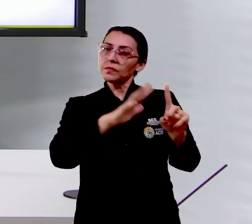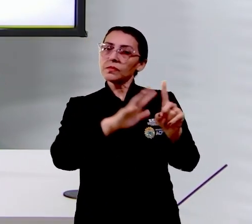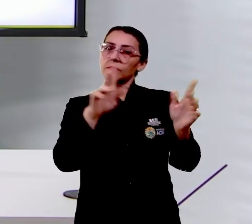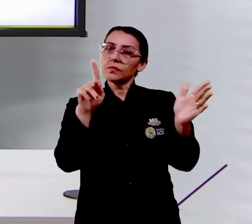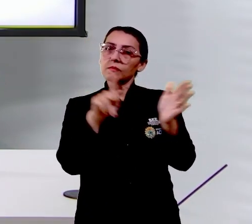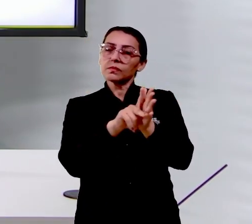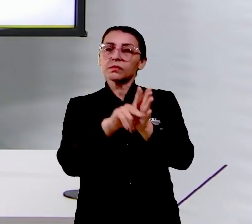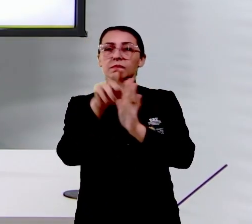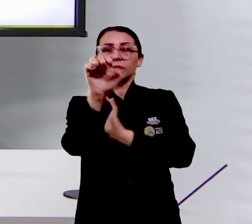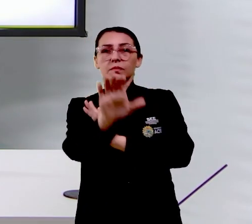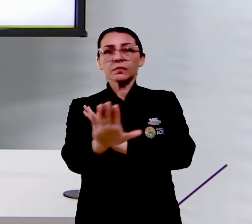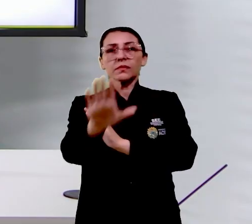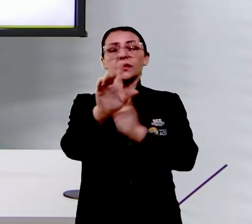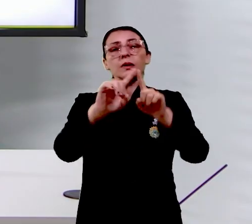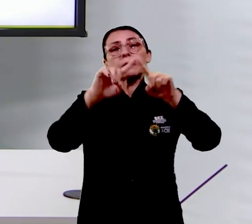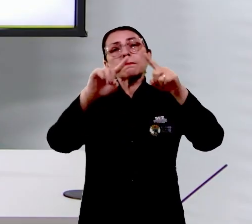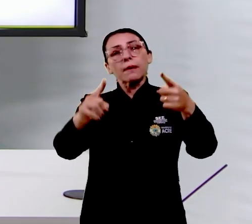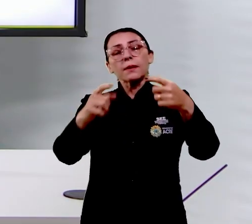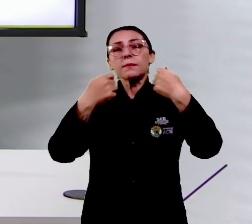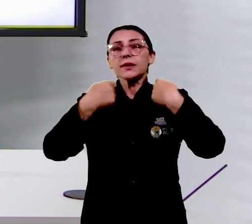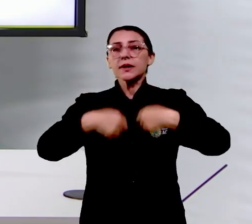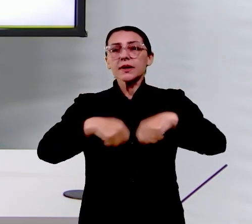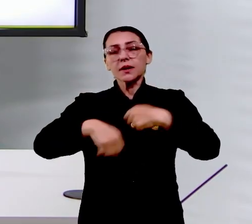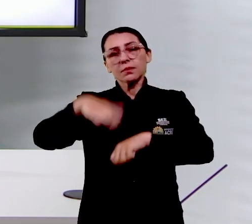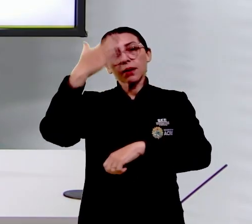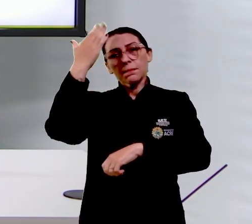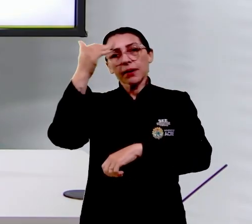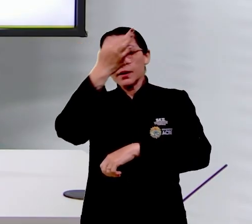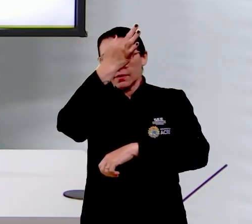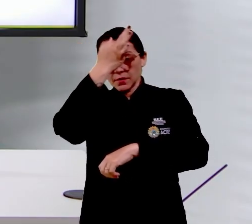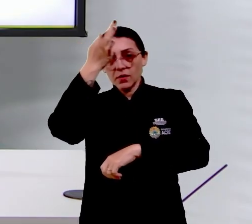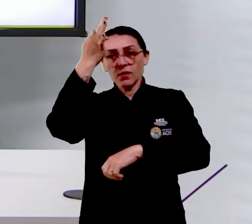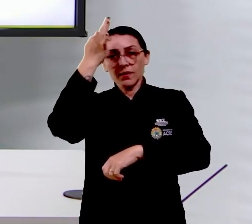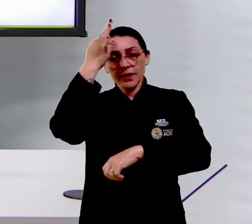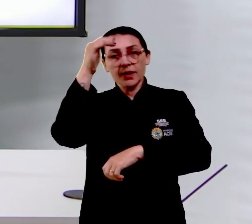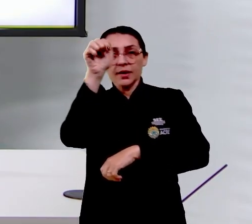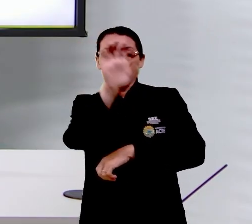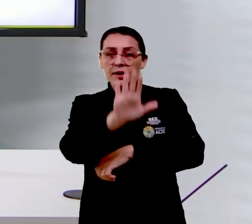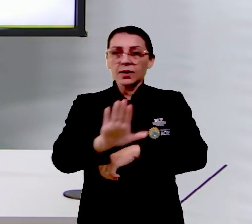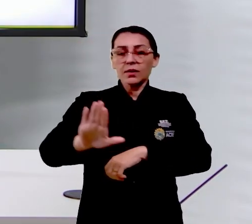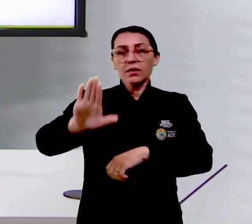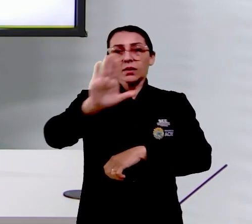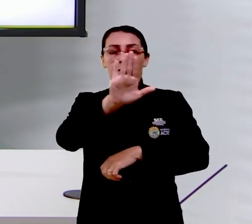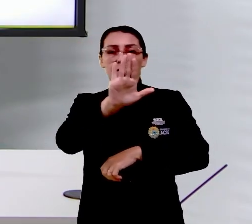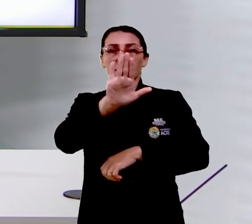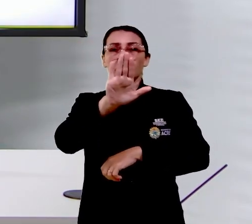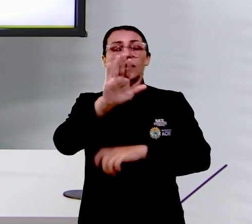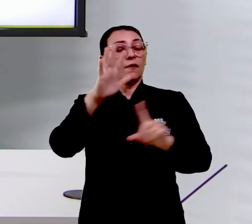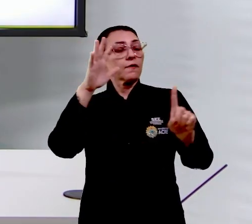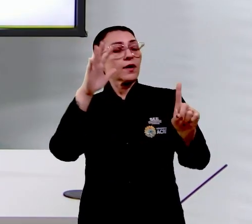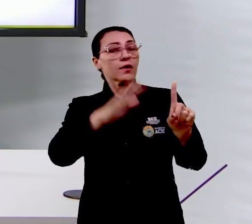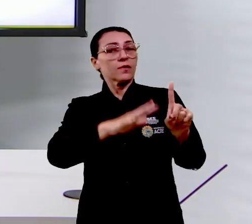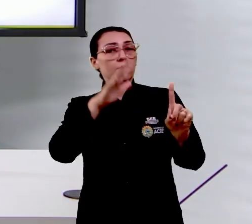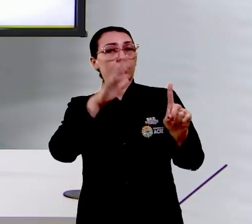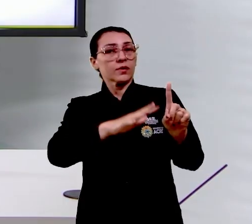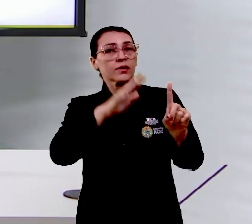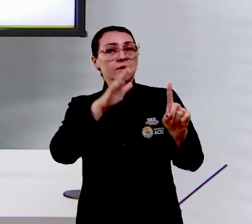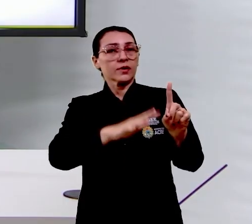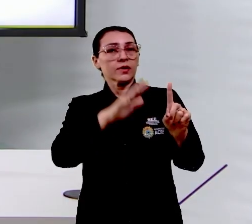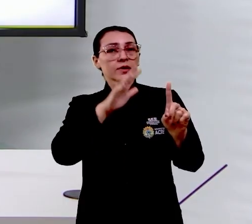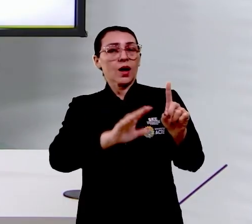própria Europa. Mas nós temos que saber que a filosofia europeia, ela vai influenciar